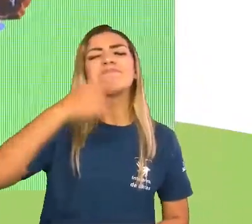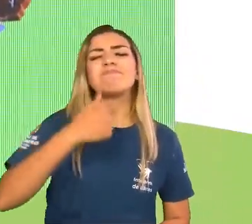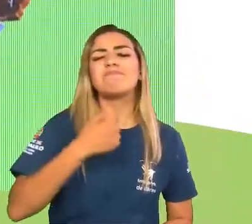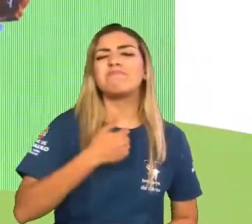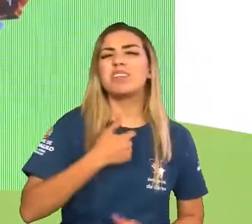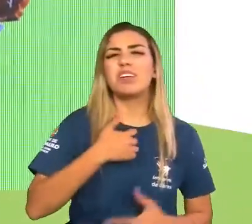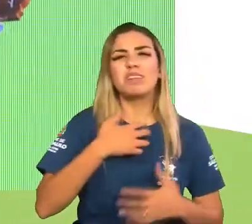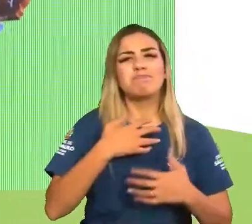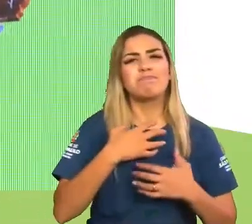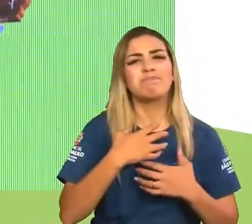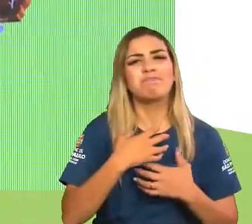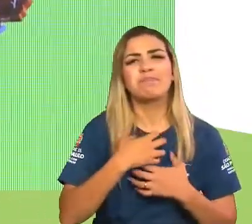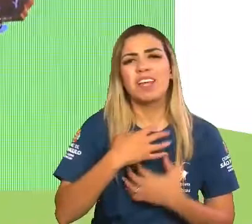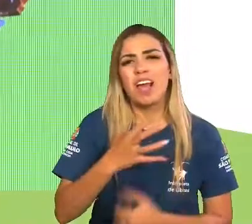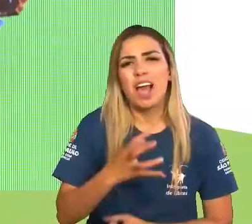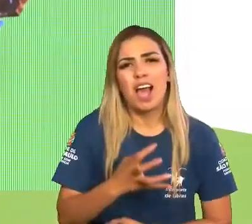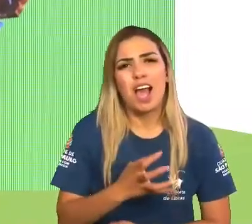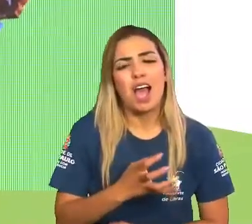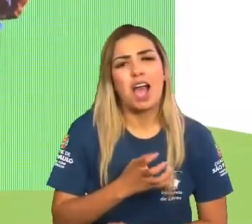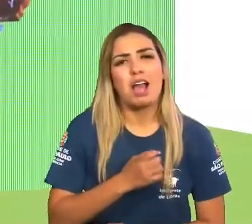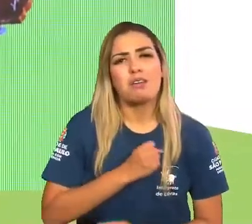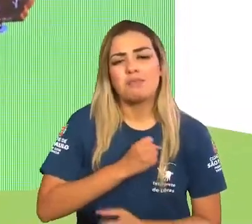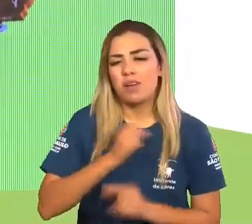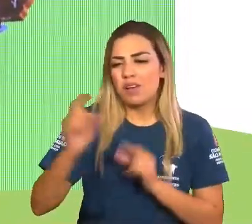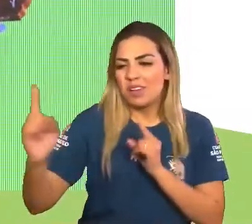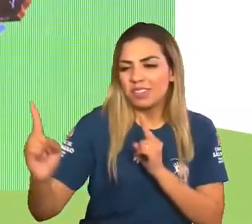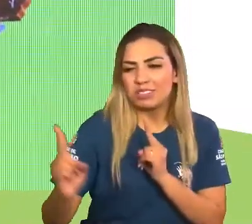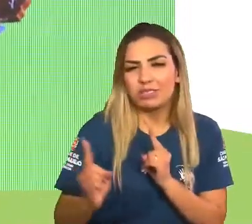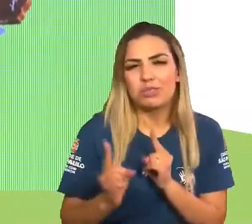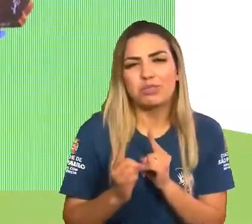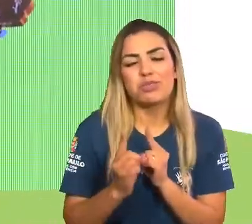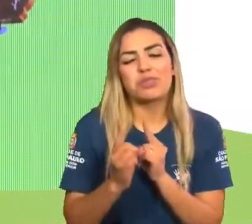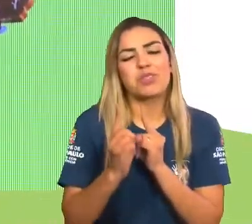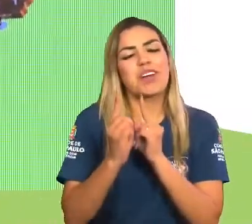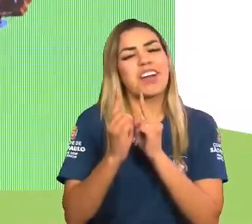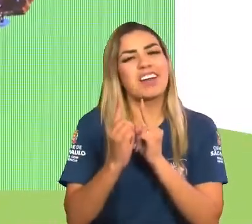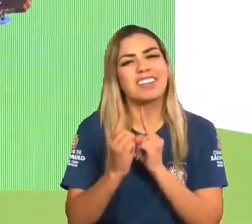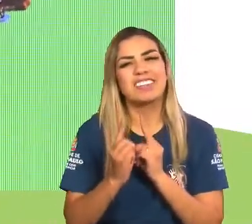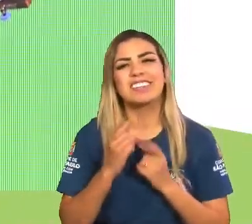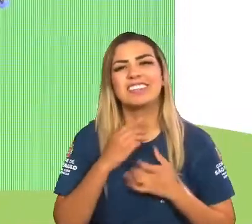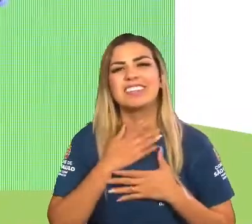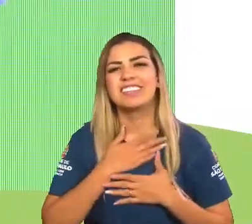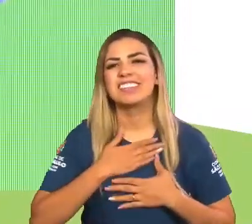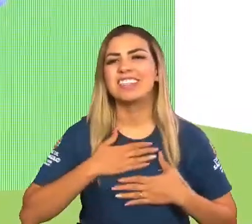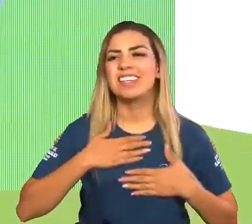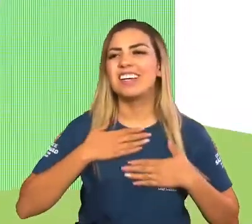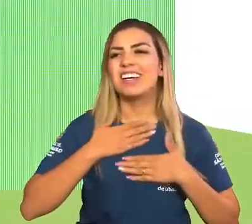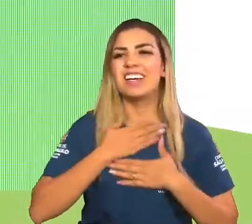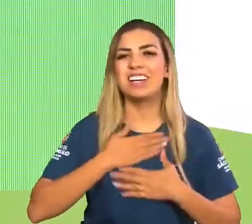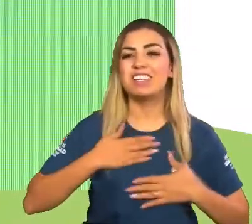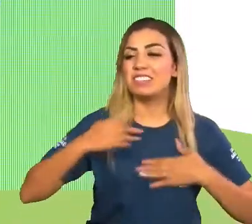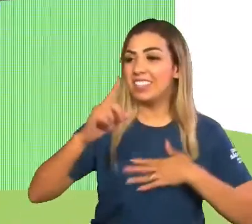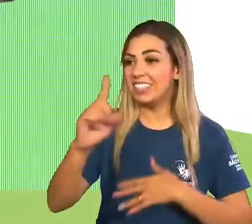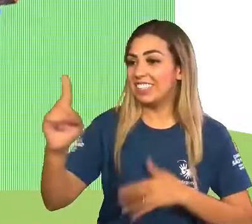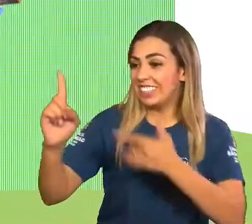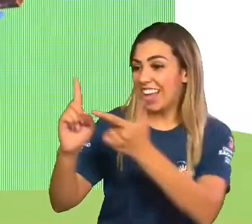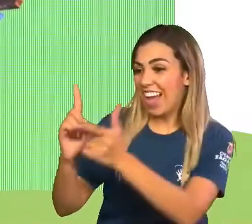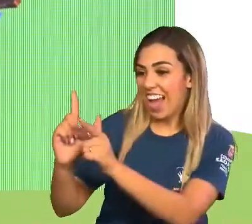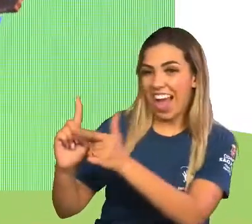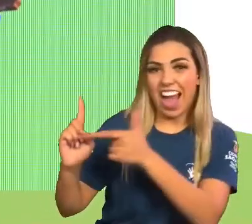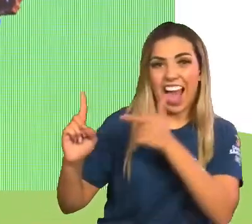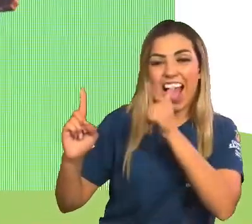e gosto de ficar com você. Meu riso é tão